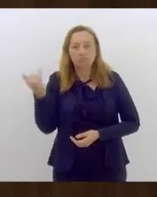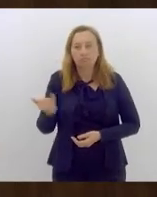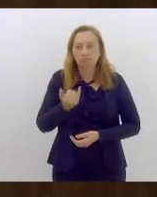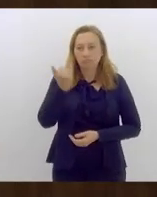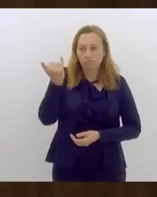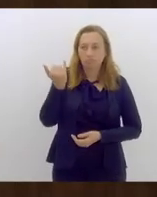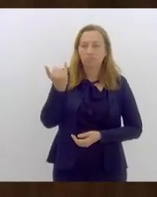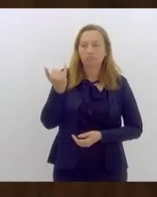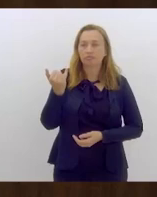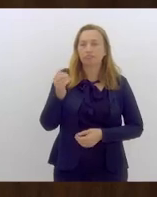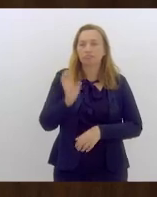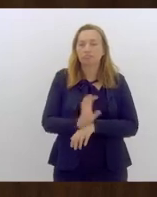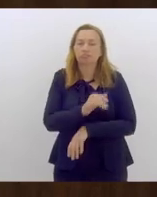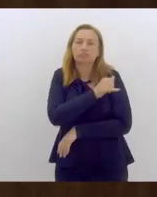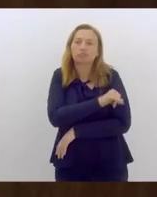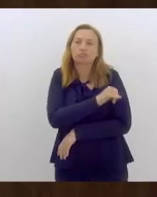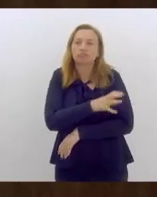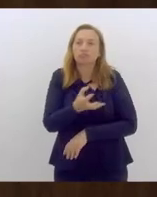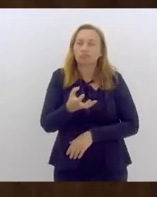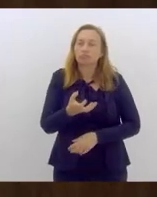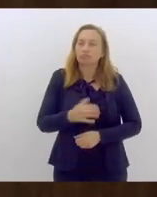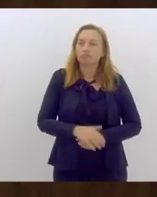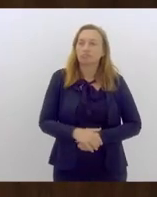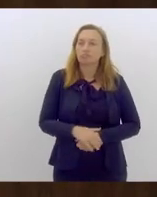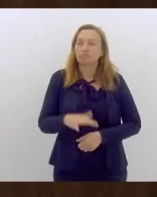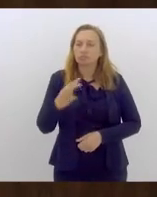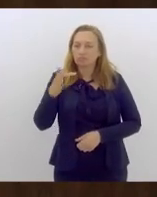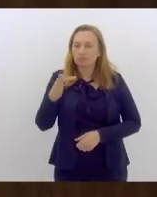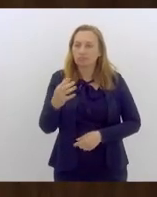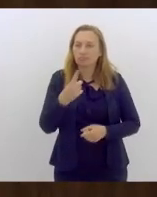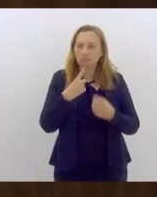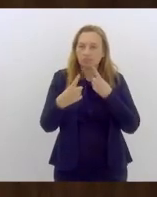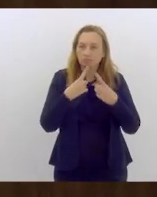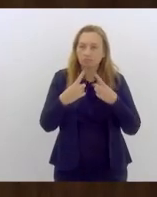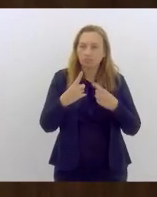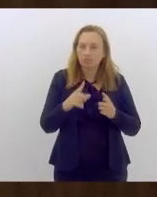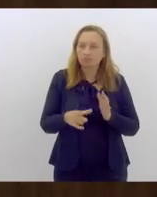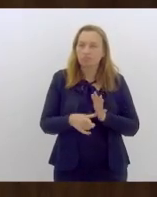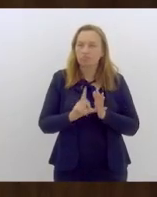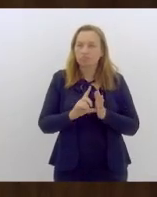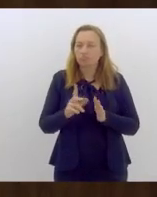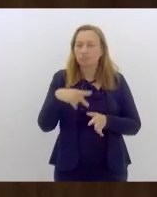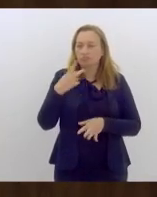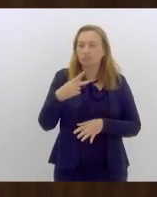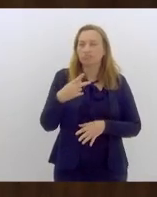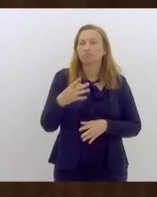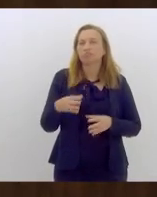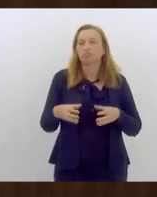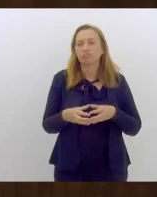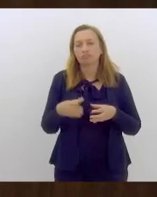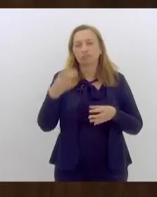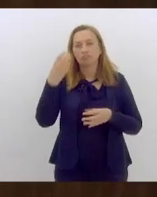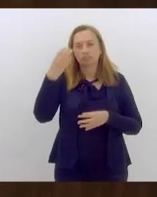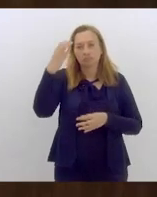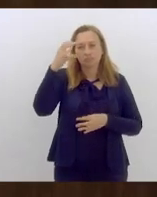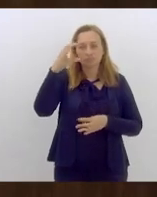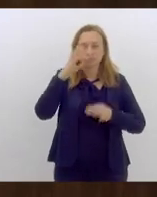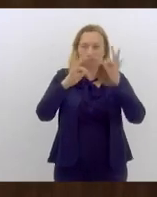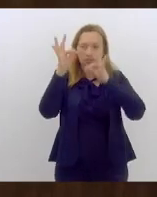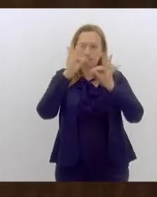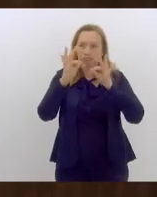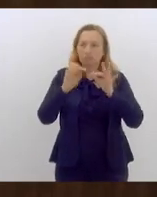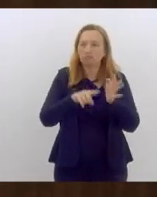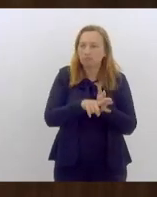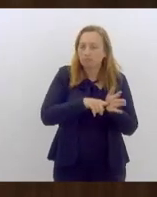Estado do Rio de Janeiro. Eu queria fazer uma brevíssima discussão, antes de dar o parecer pela Comissão de Ciência e Tecnologia, que esse projeto envolve pesquisa, envolve